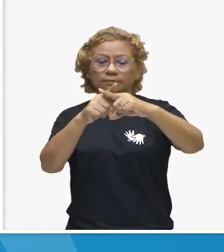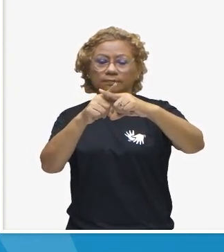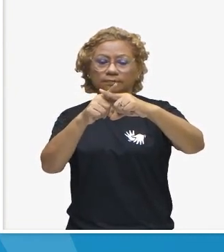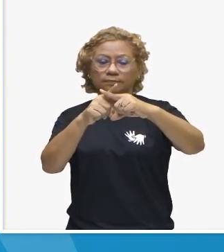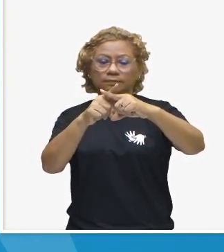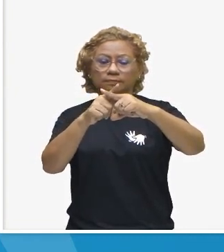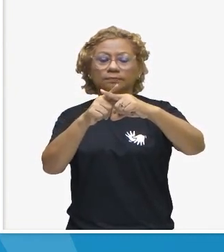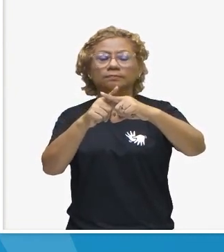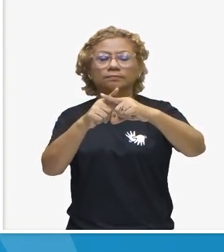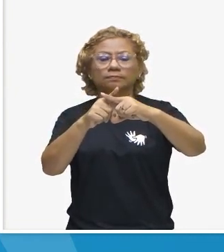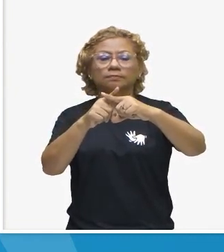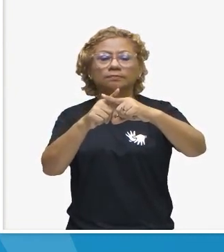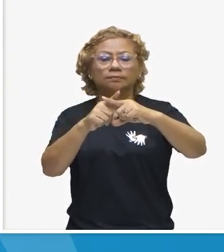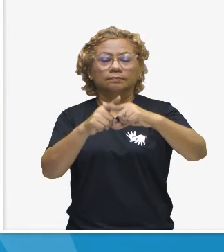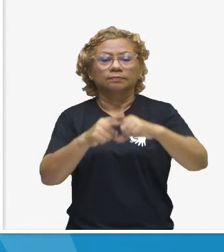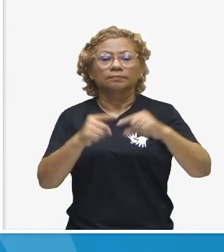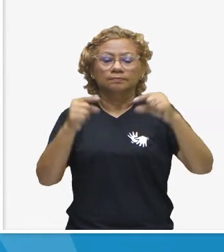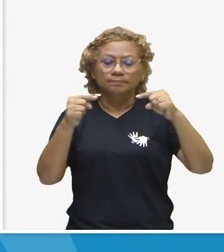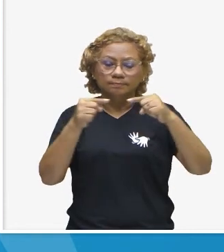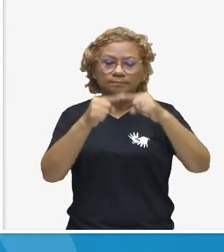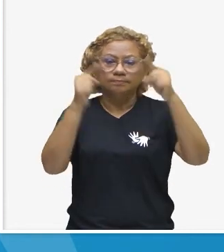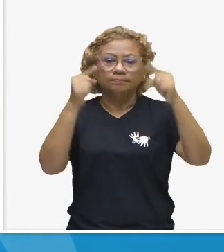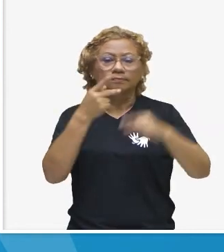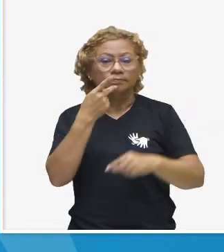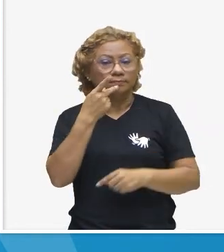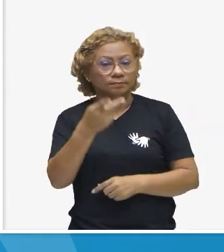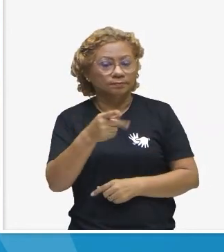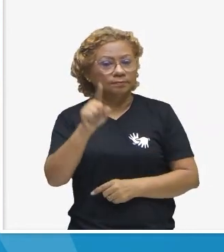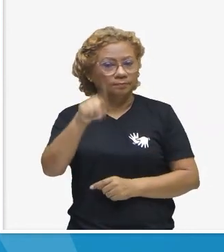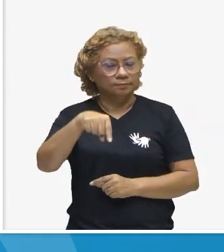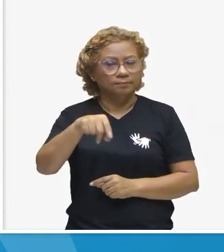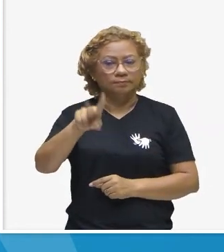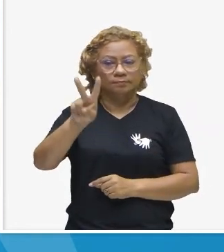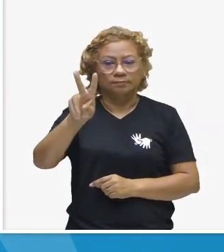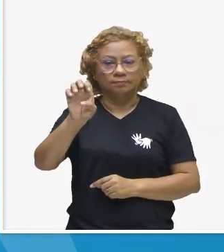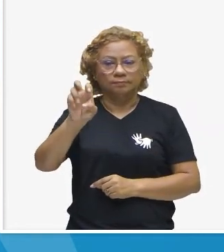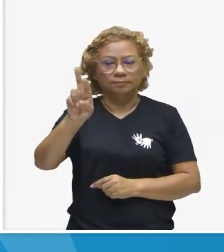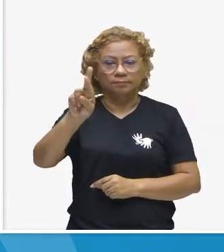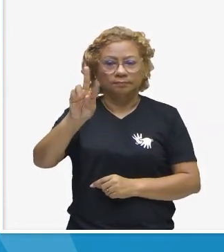Esse ponto aqui é chamado de vértice.